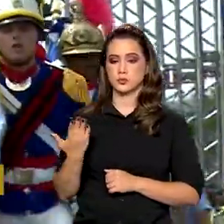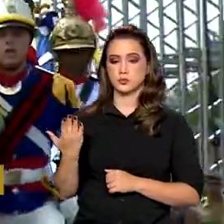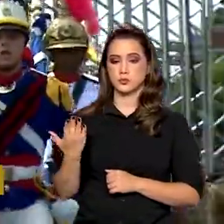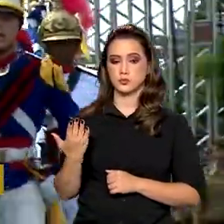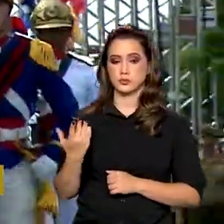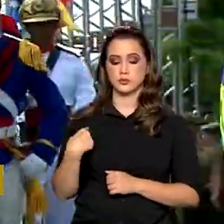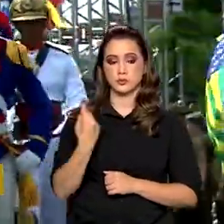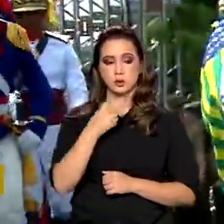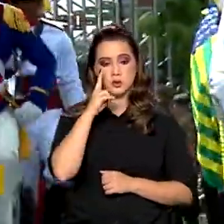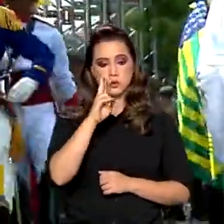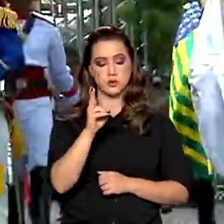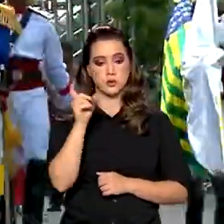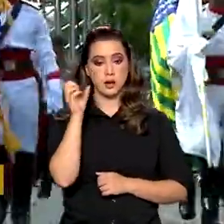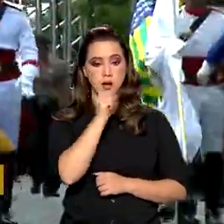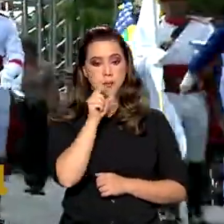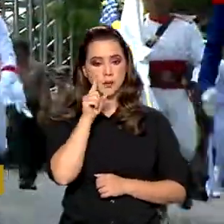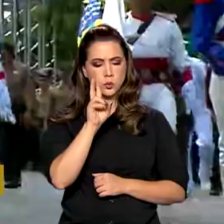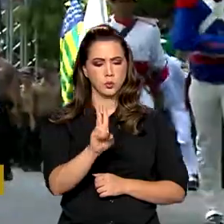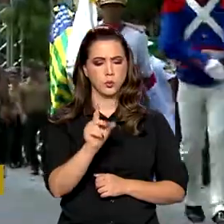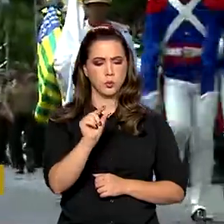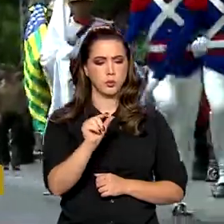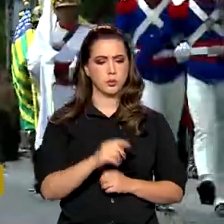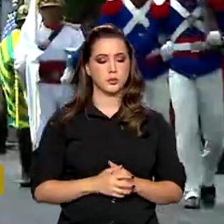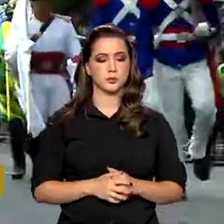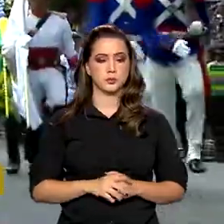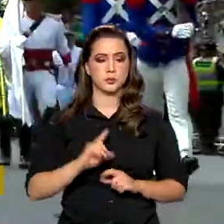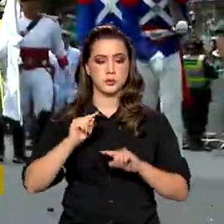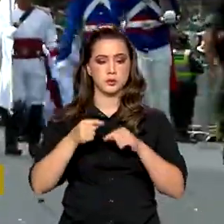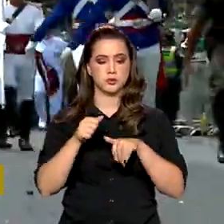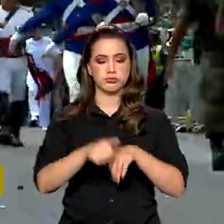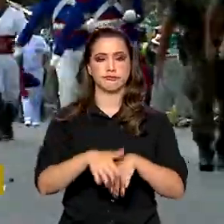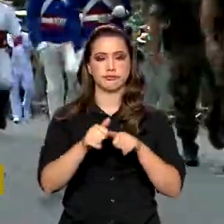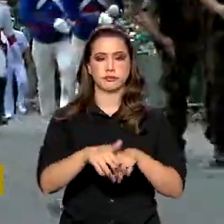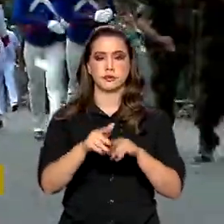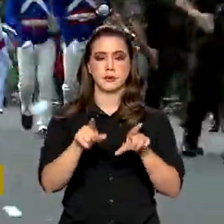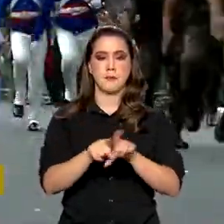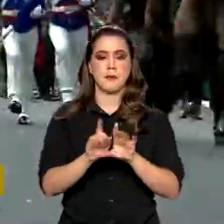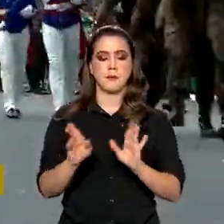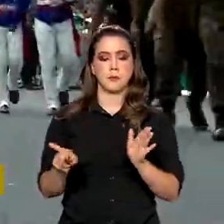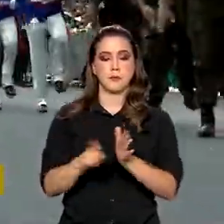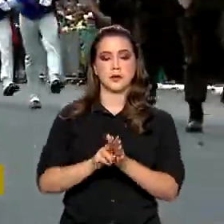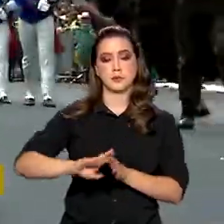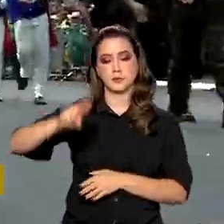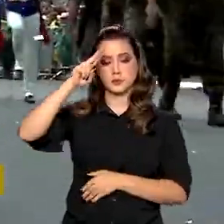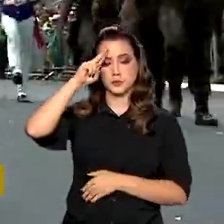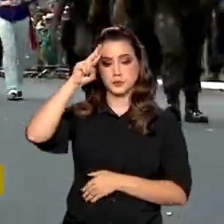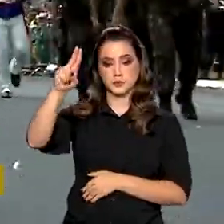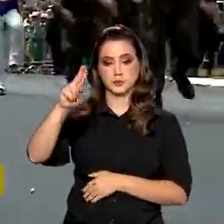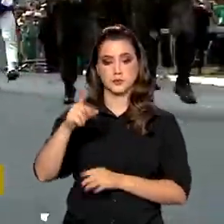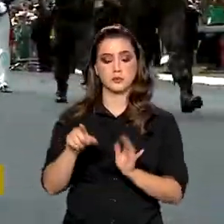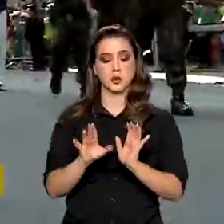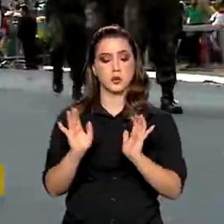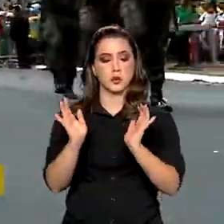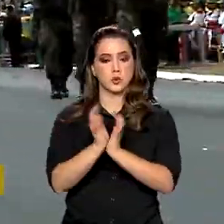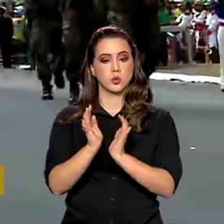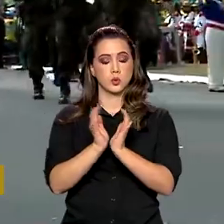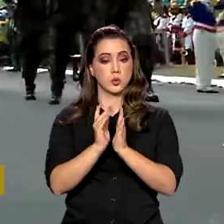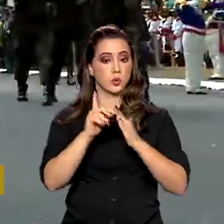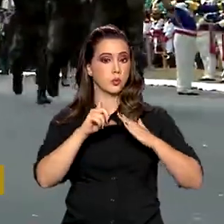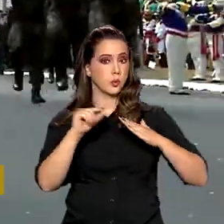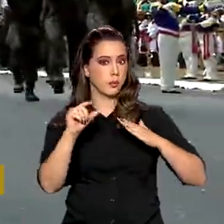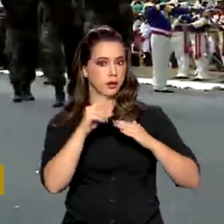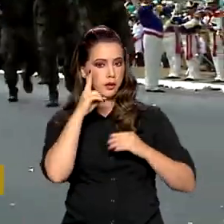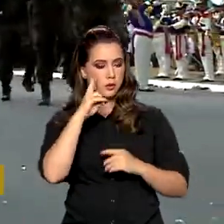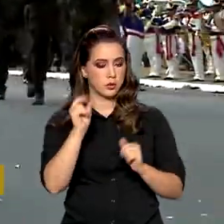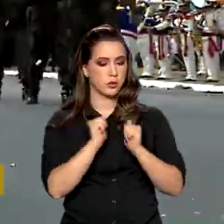interromper para ouvir um pouquinho, aí só volto. A seguir, desfila a Banda Nacional e os estandartes do Exército e do Comando Militar do Planalto,